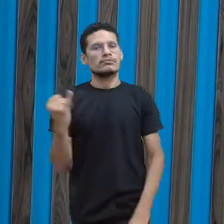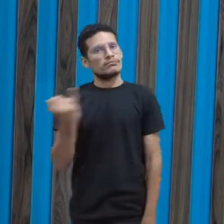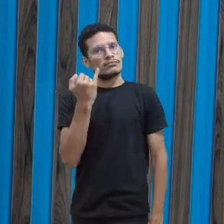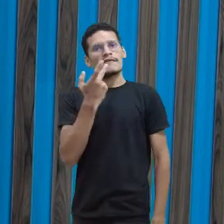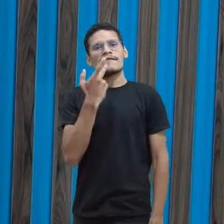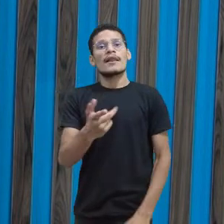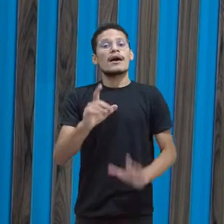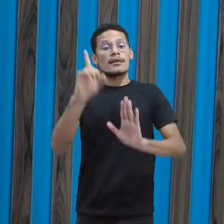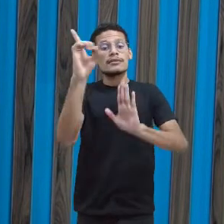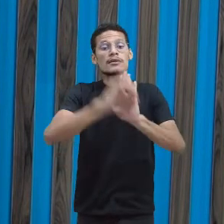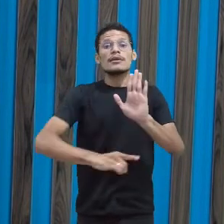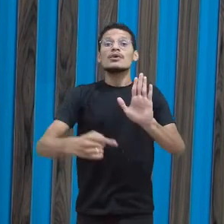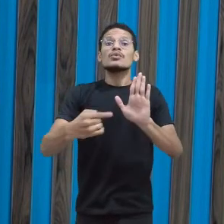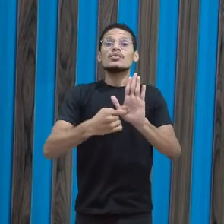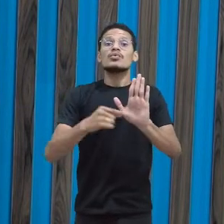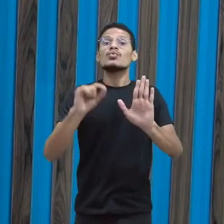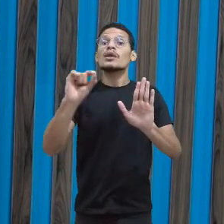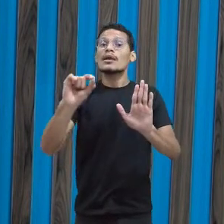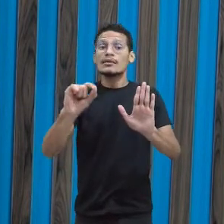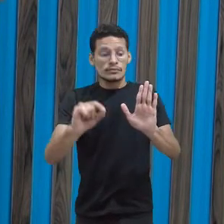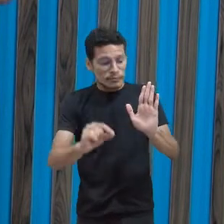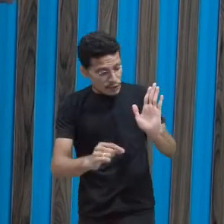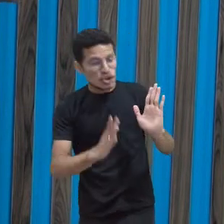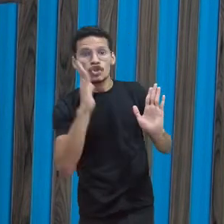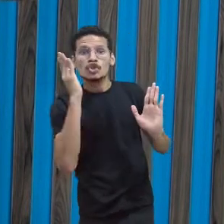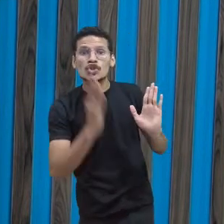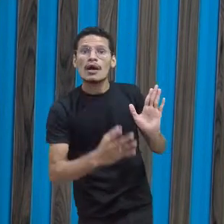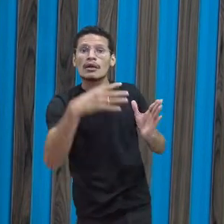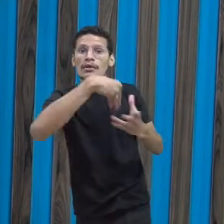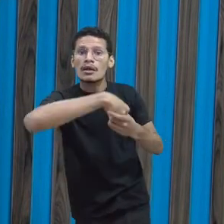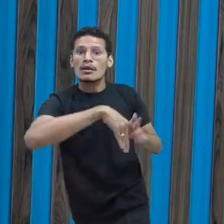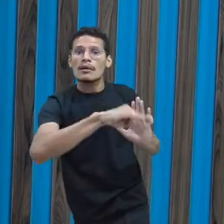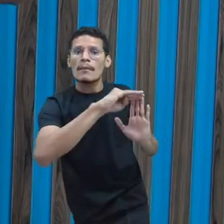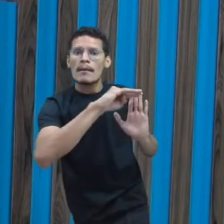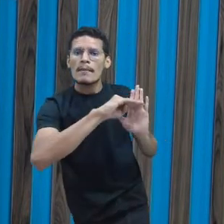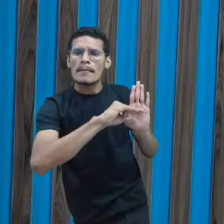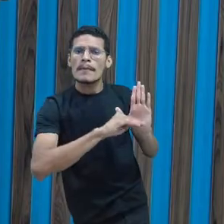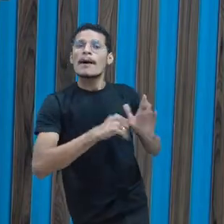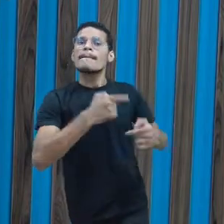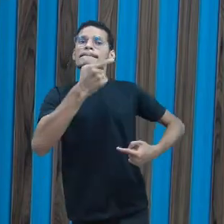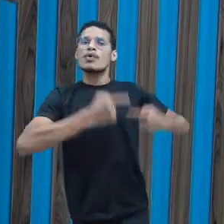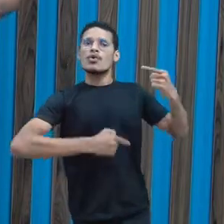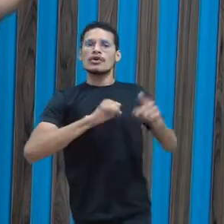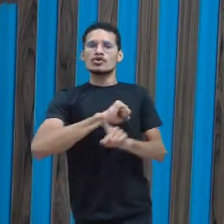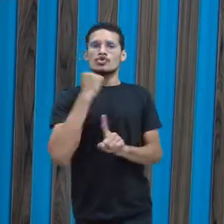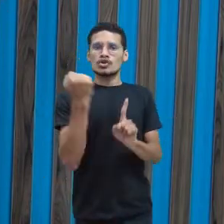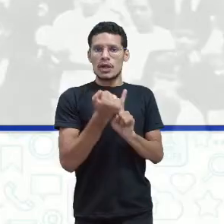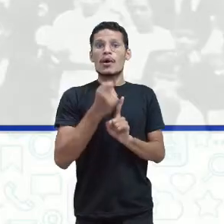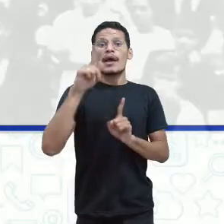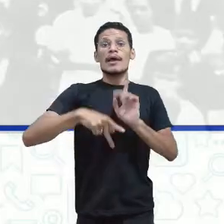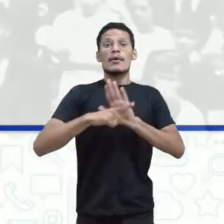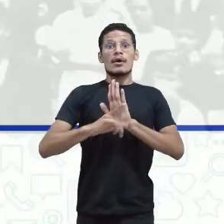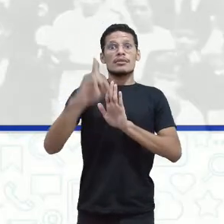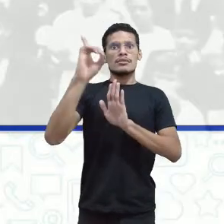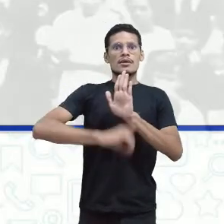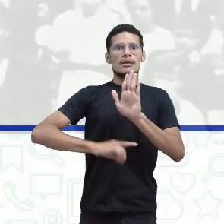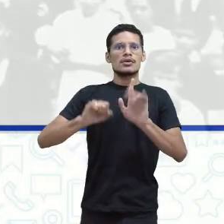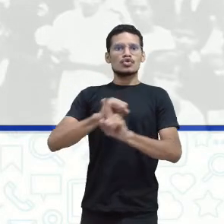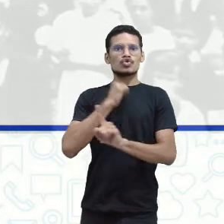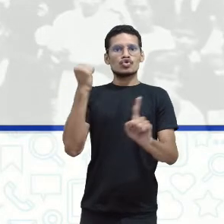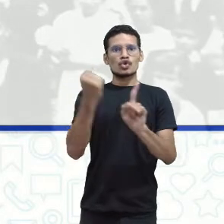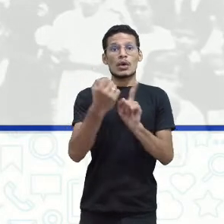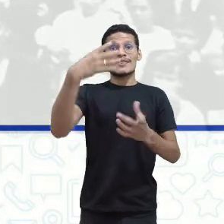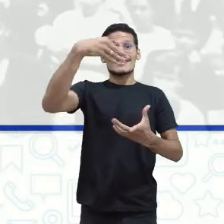esses direitos, eles estão estabelecidos dentro do que a gente chama de uma política social, um direito social, inserido